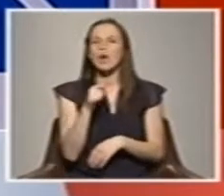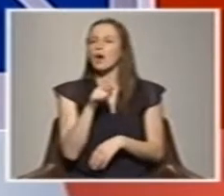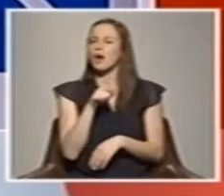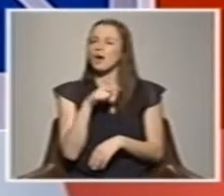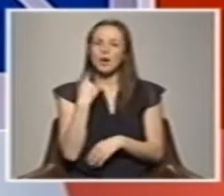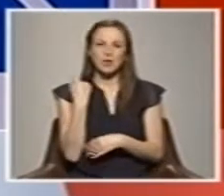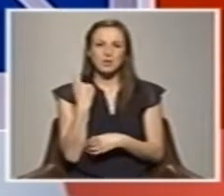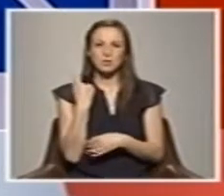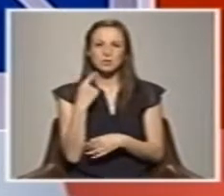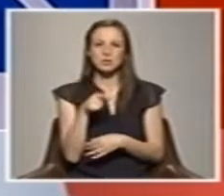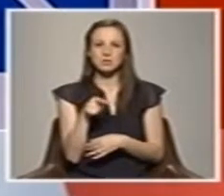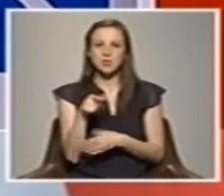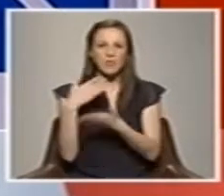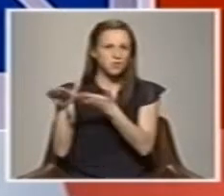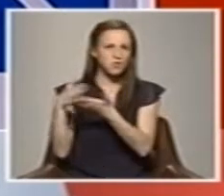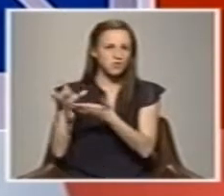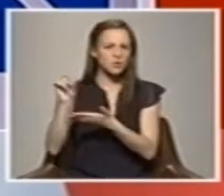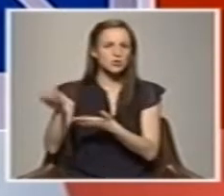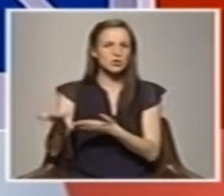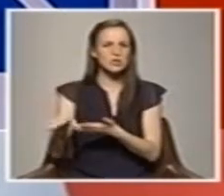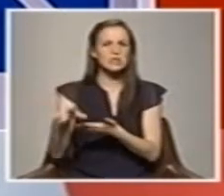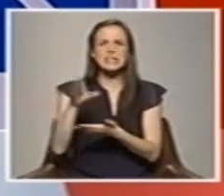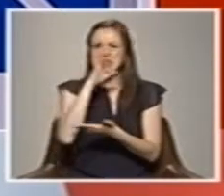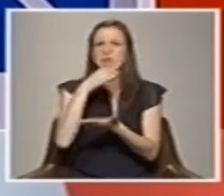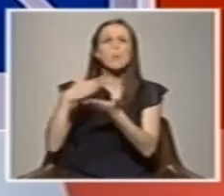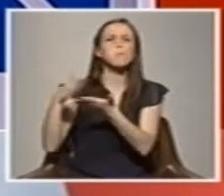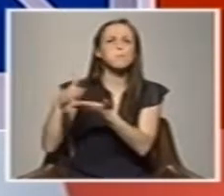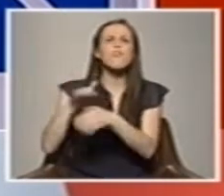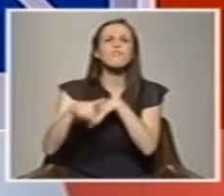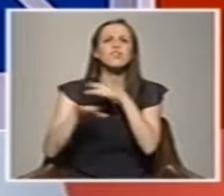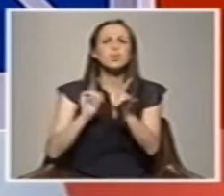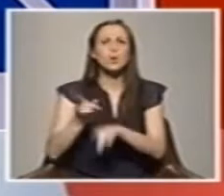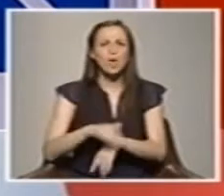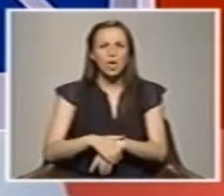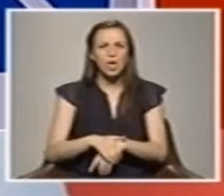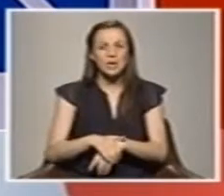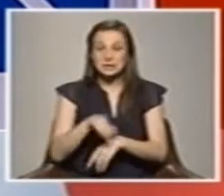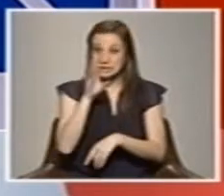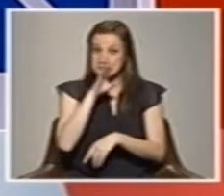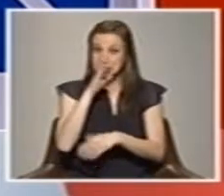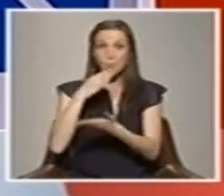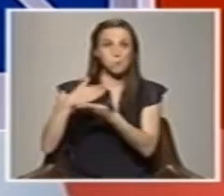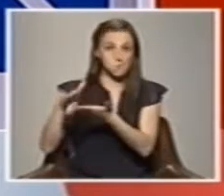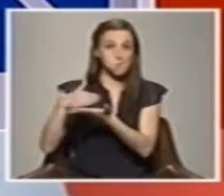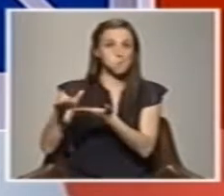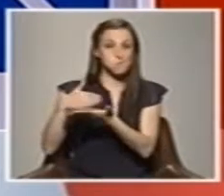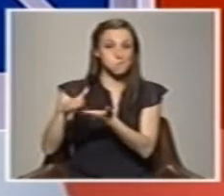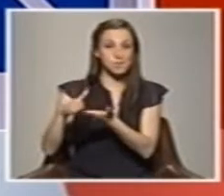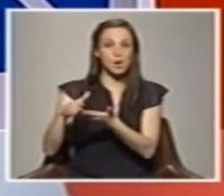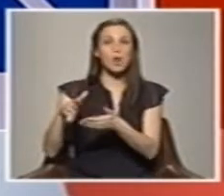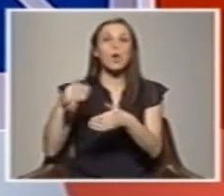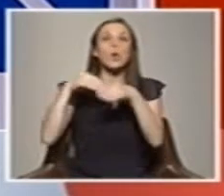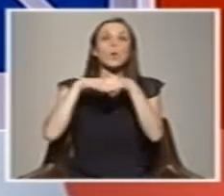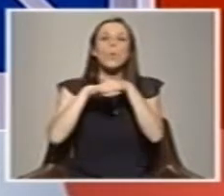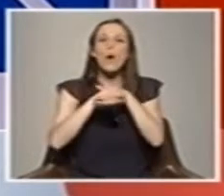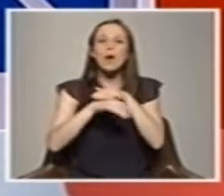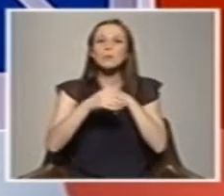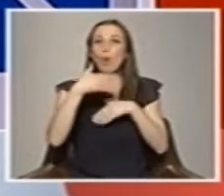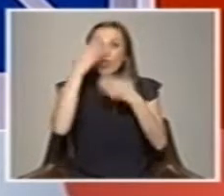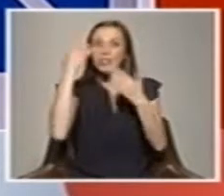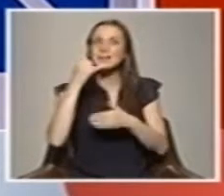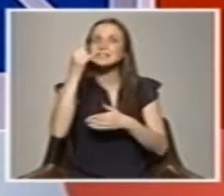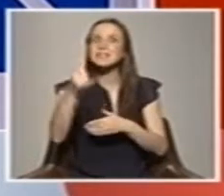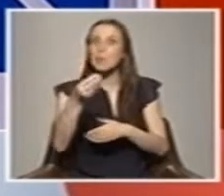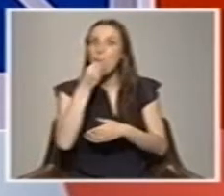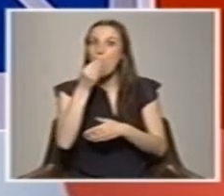me sobrar algum comer. Quando sobra, o que é que faz, Ana? Olha, quando sobra, guardo para o dia a seguir para o almoço, que normalmente sou